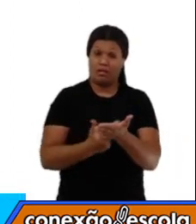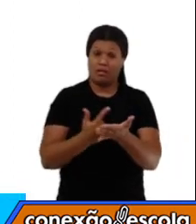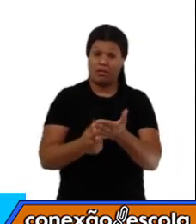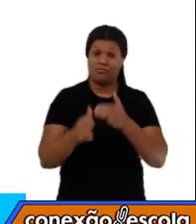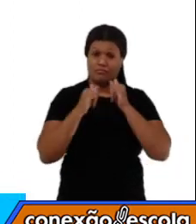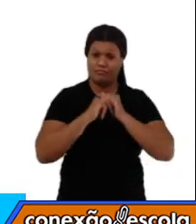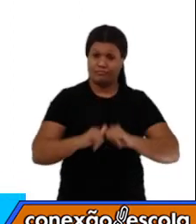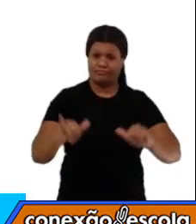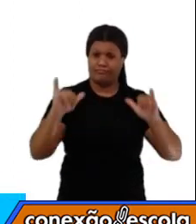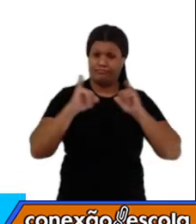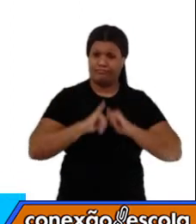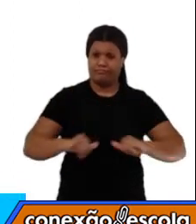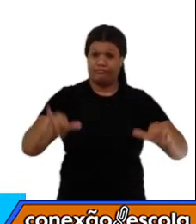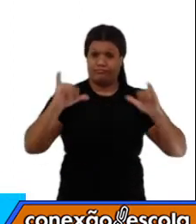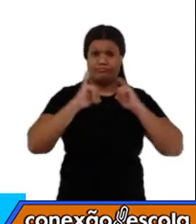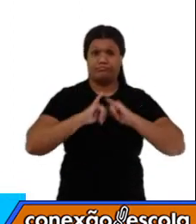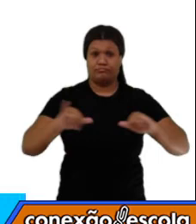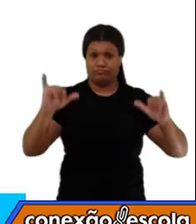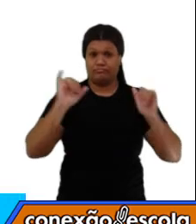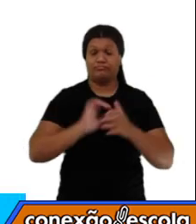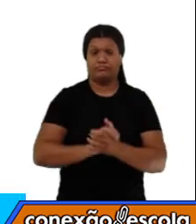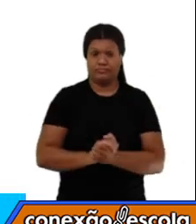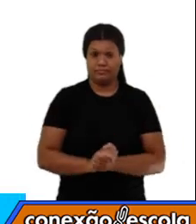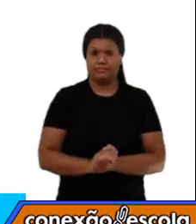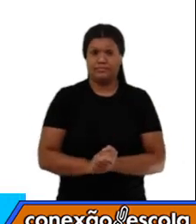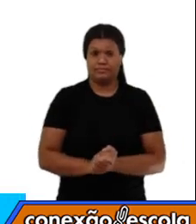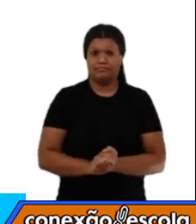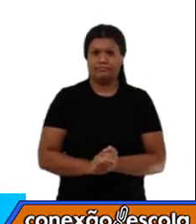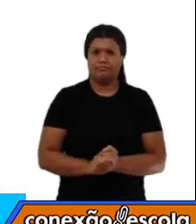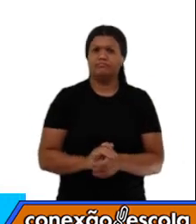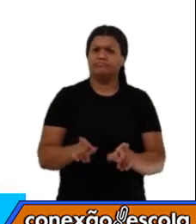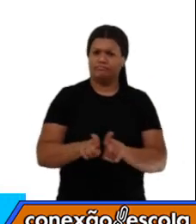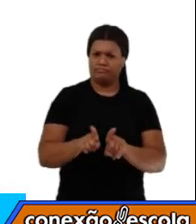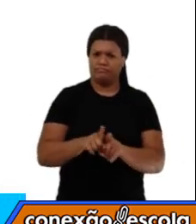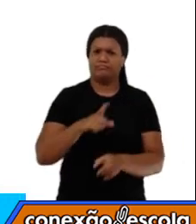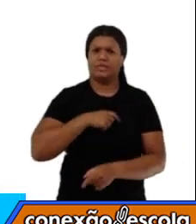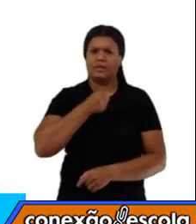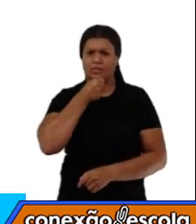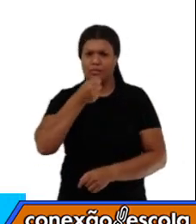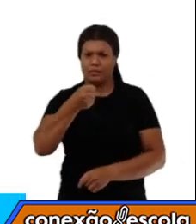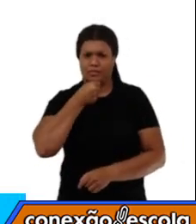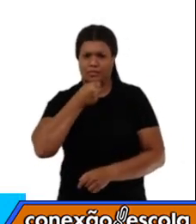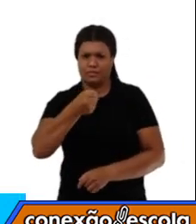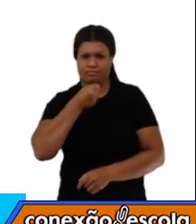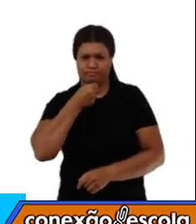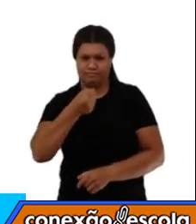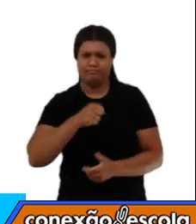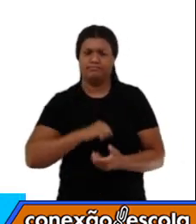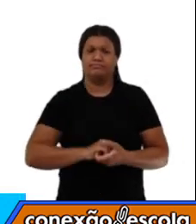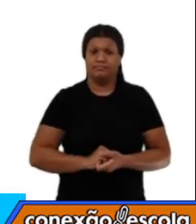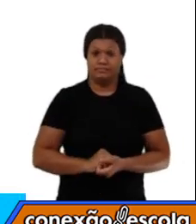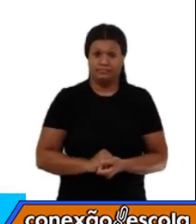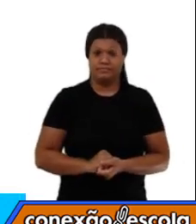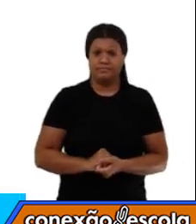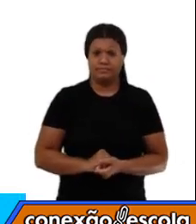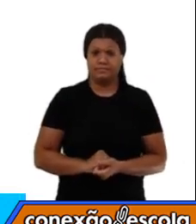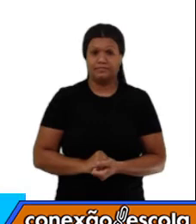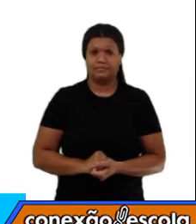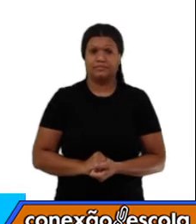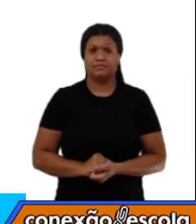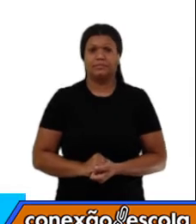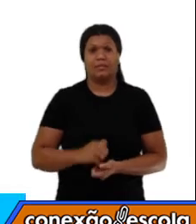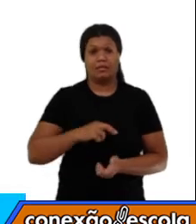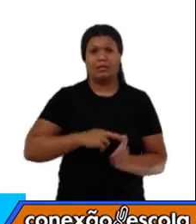livros de divulgação, que são os disclosure books. Eu tenho entrevistas, que em inglês são chamadas de